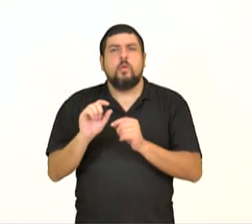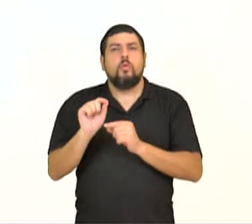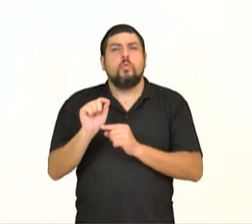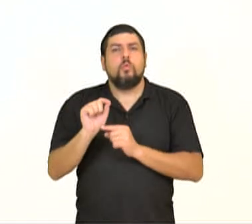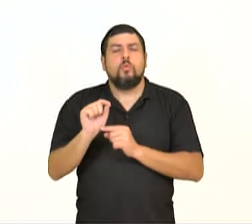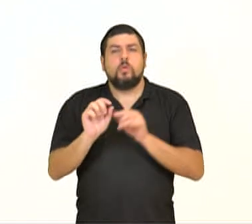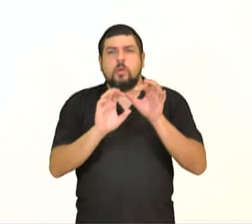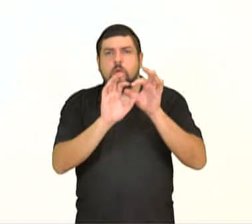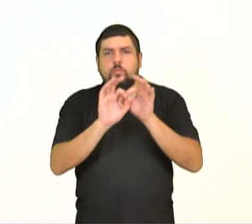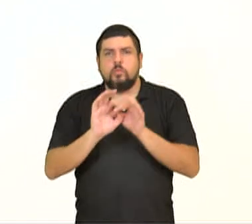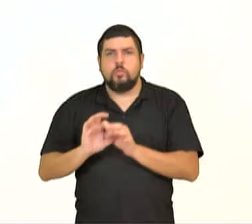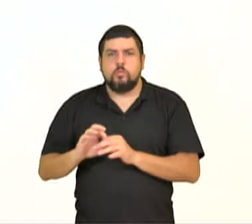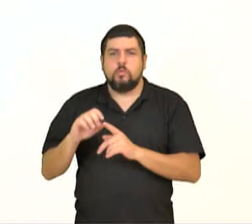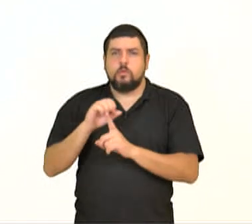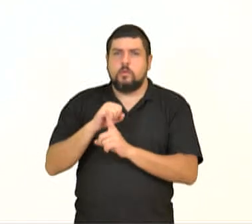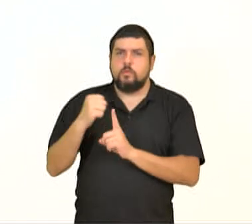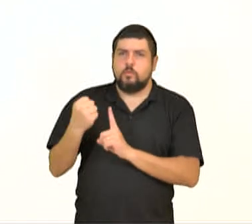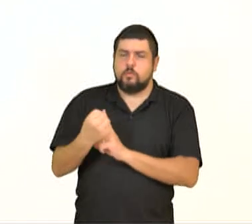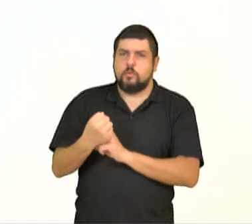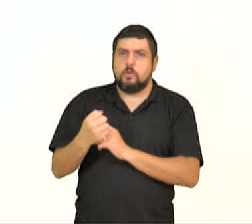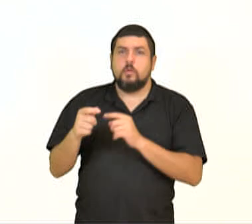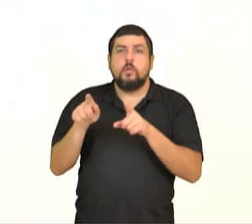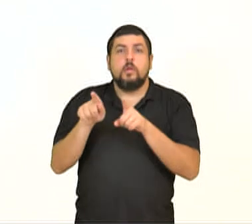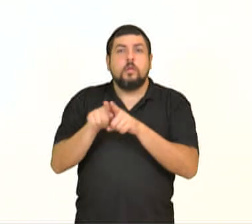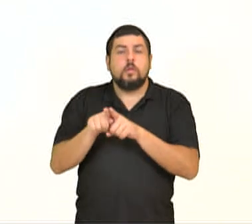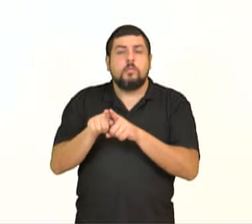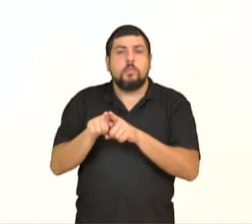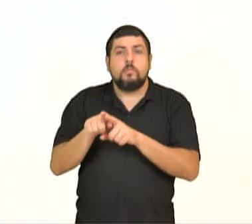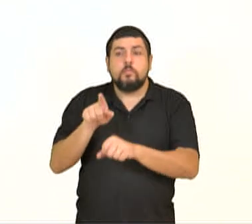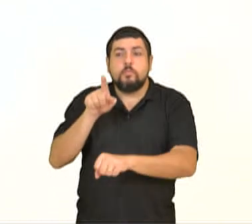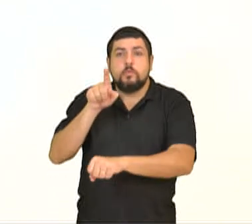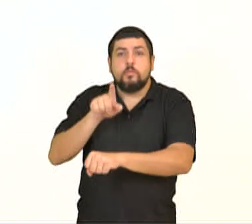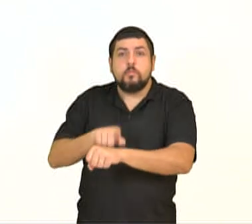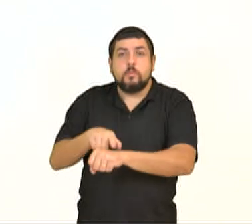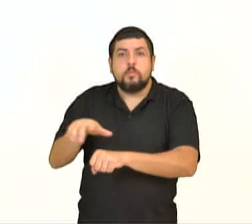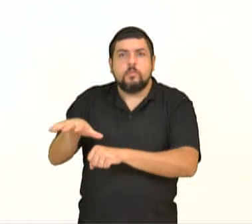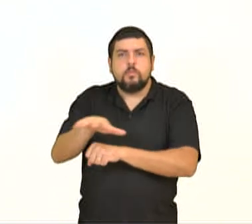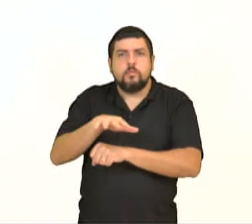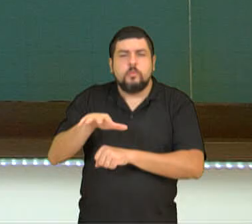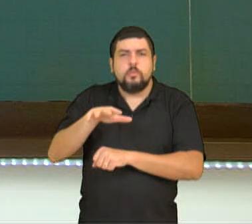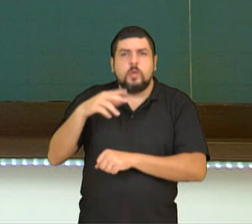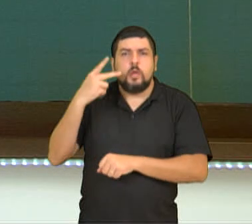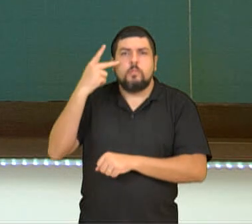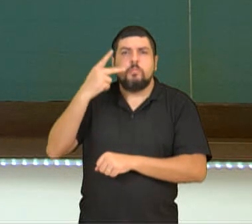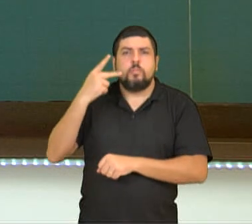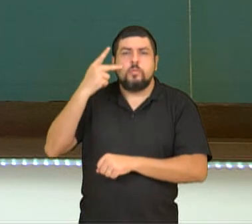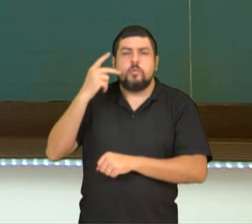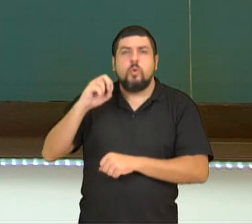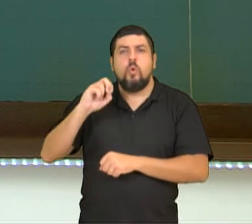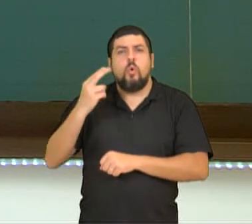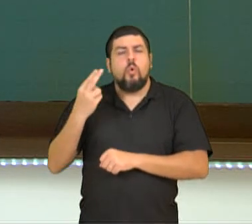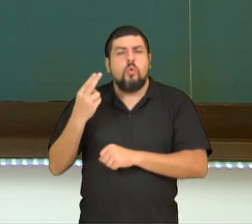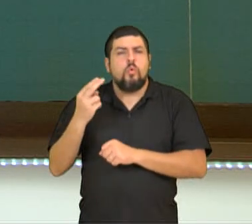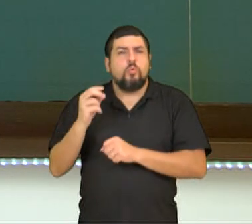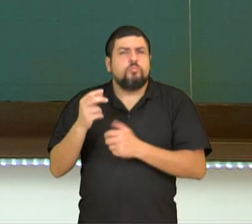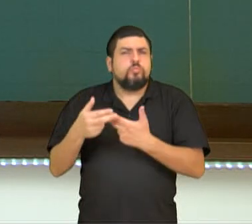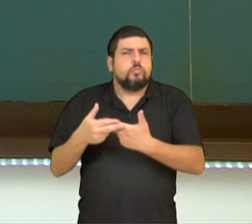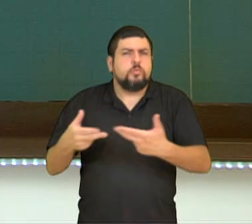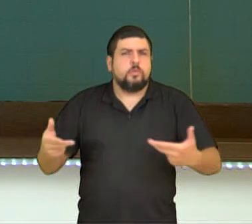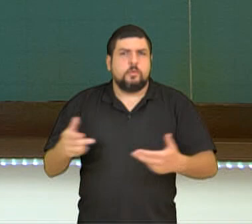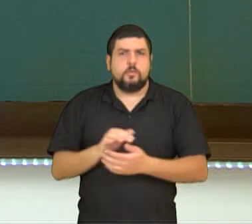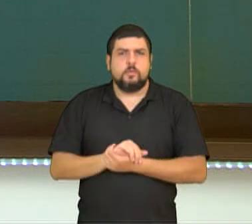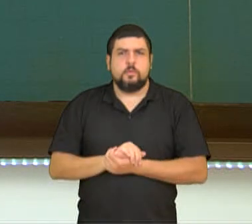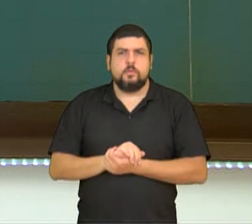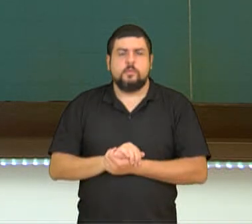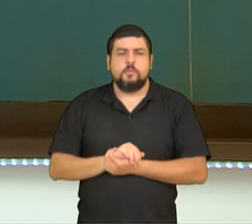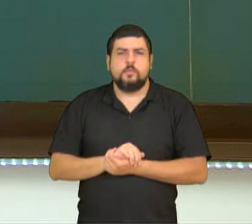ou político referente ao momento em que é publicada, né? Então a charge tem essas